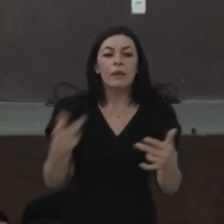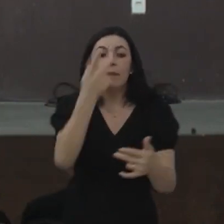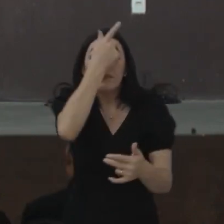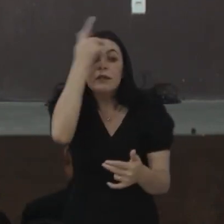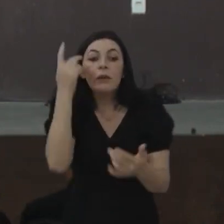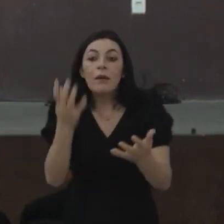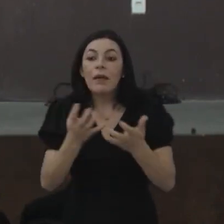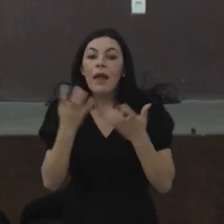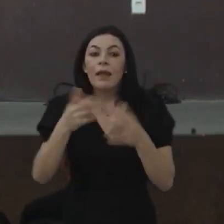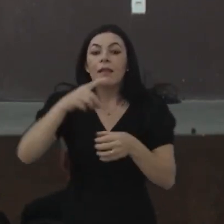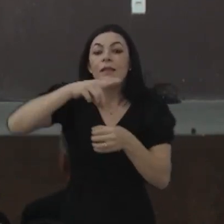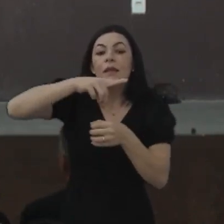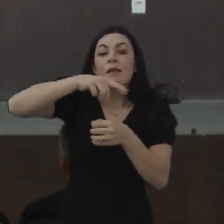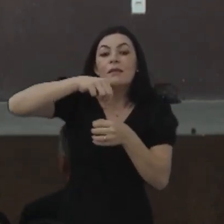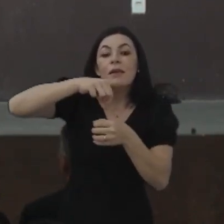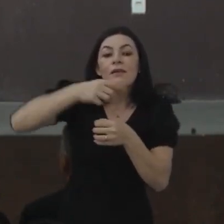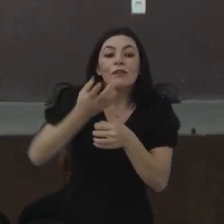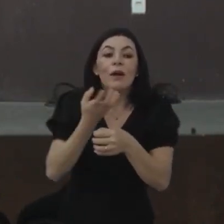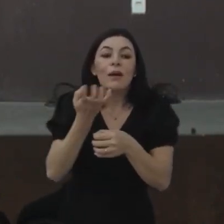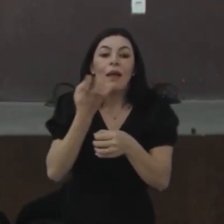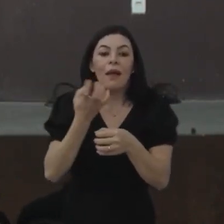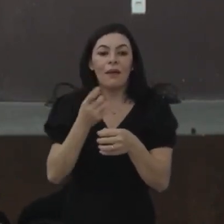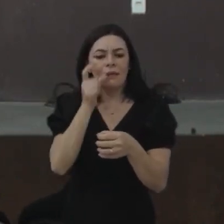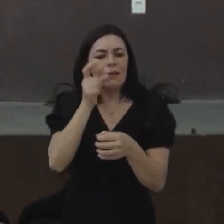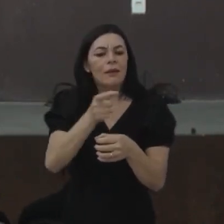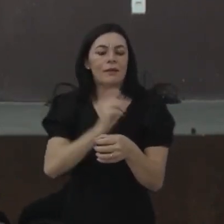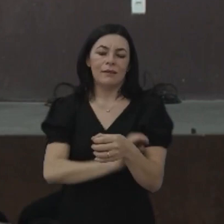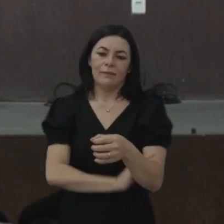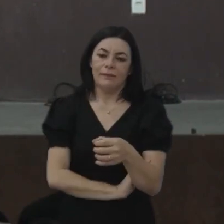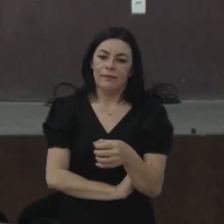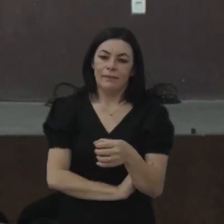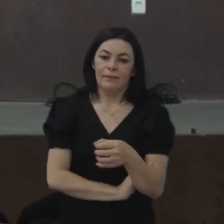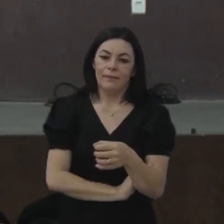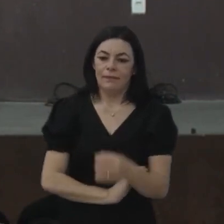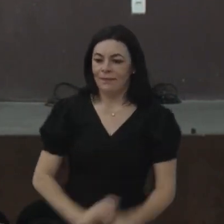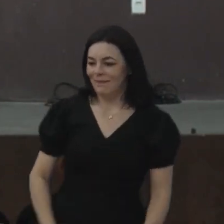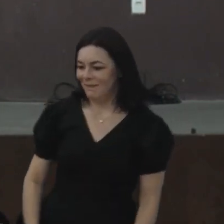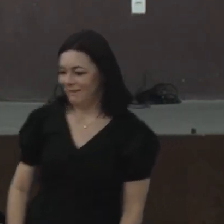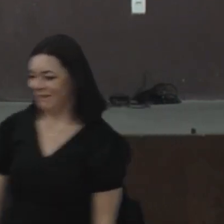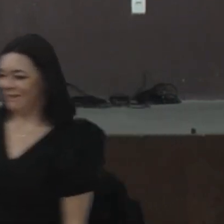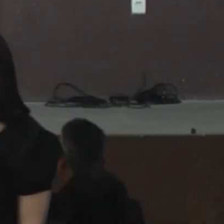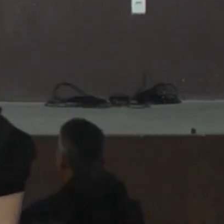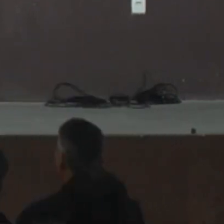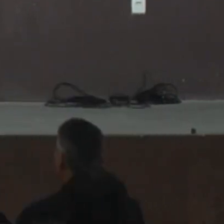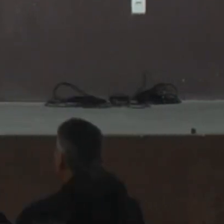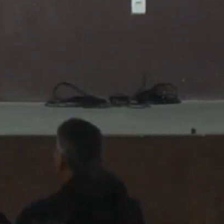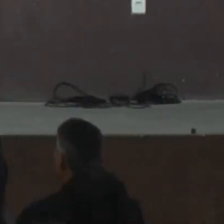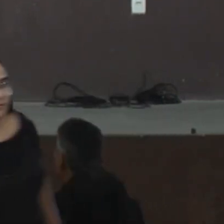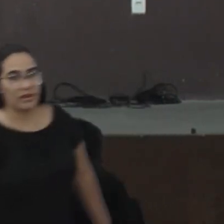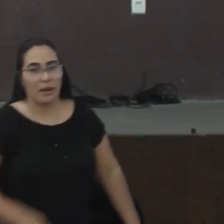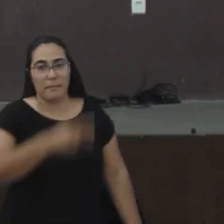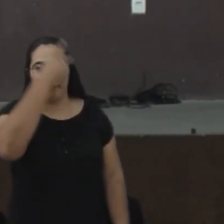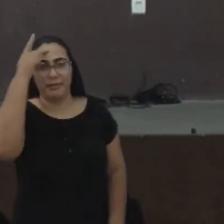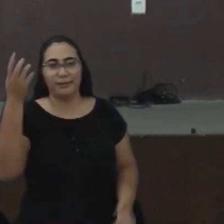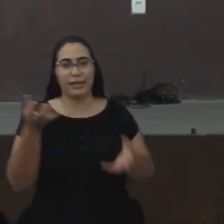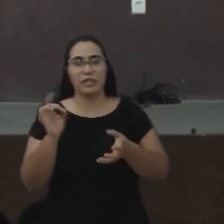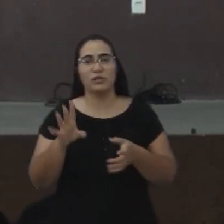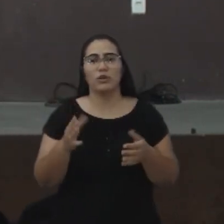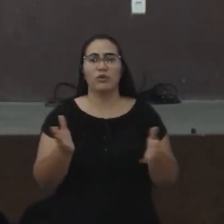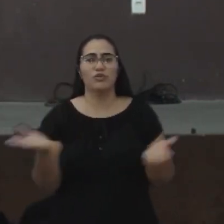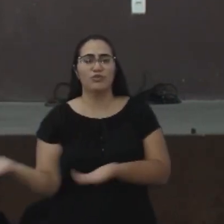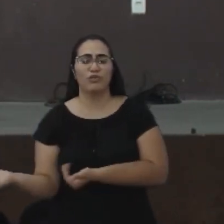querendo dízimo. É isso que é a verdade. É gente querendo sustentar jovem dentro de igreja,